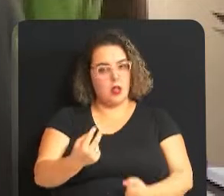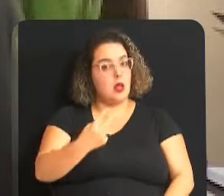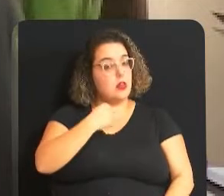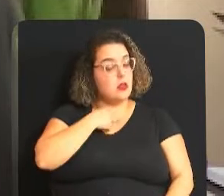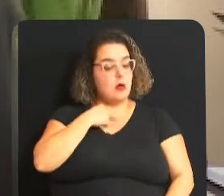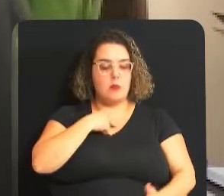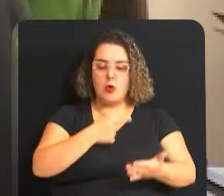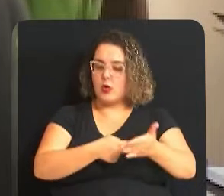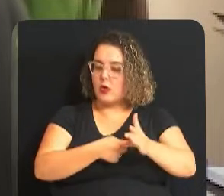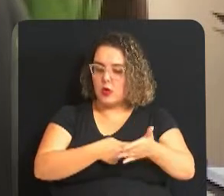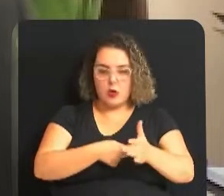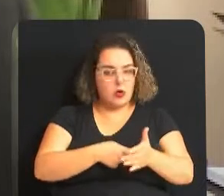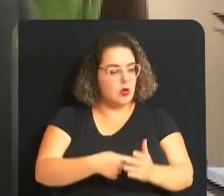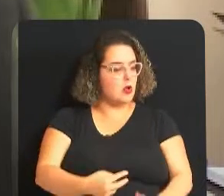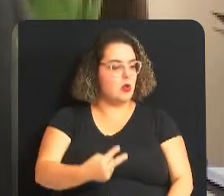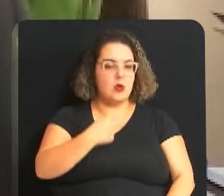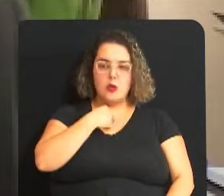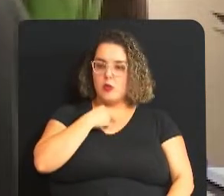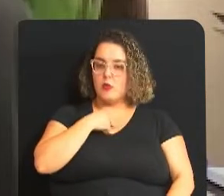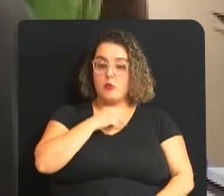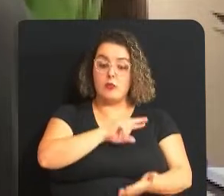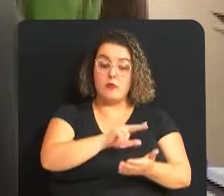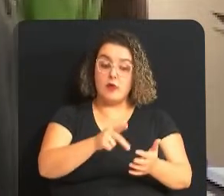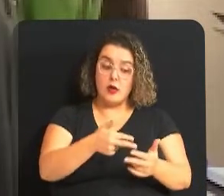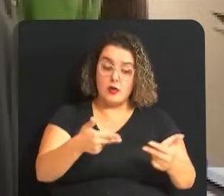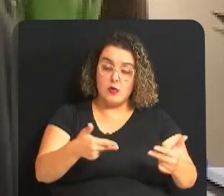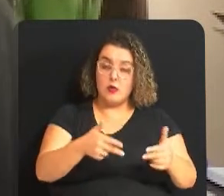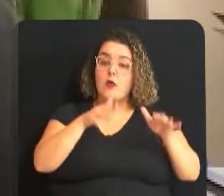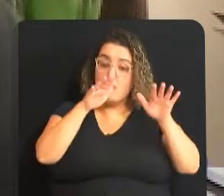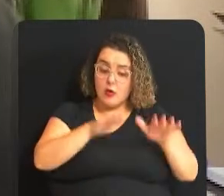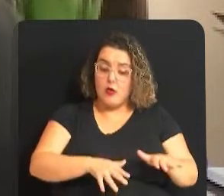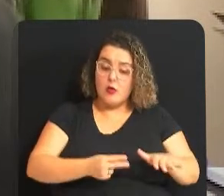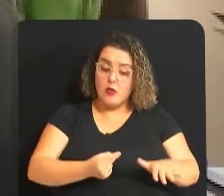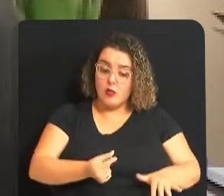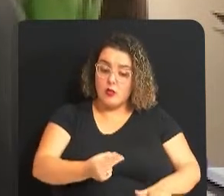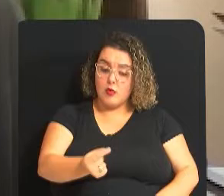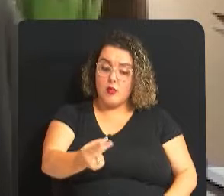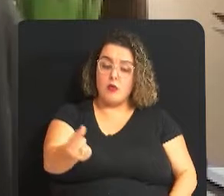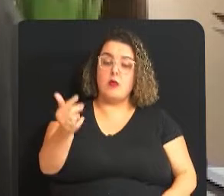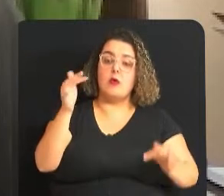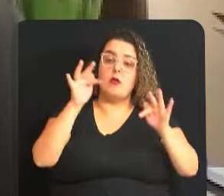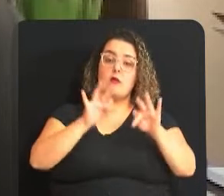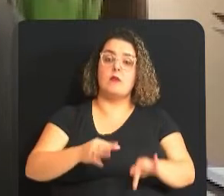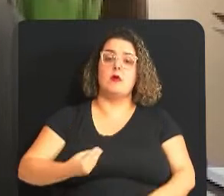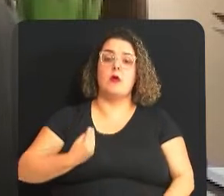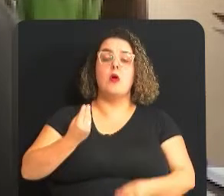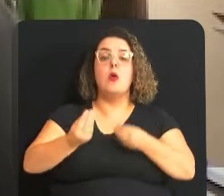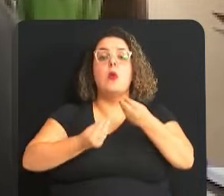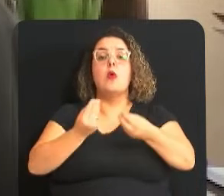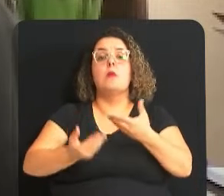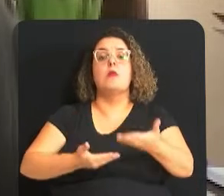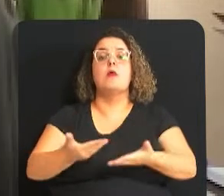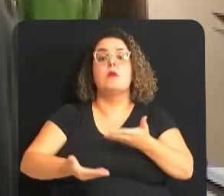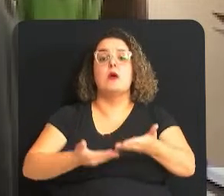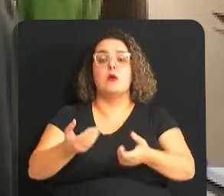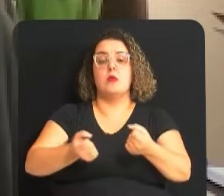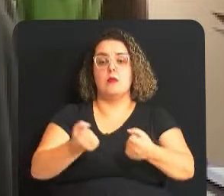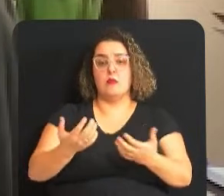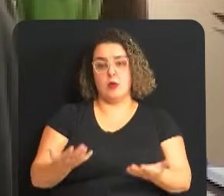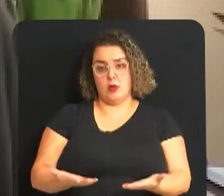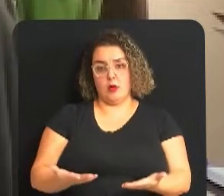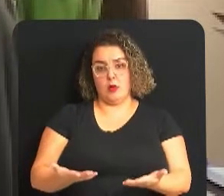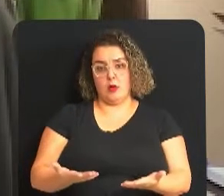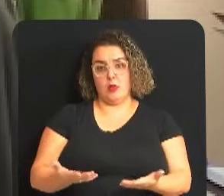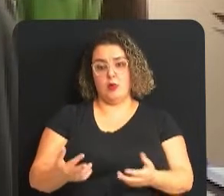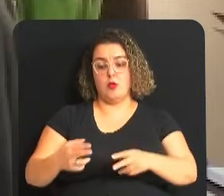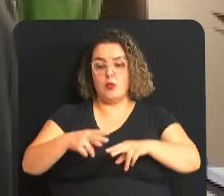motor, não dá para fazer muita coisa. Você vai ter que ficar com ele até o final da vida. Como é que você vai cuidar desse carro? Você vai cuidar com